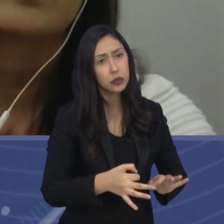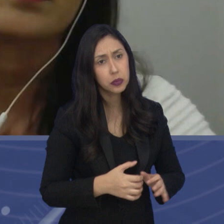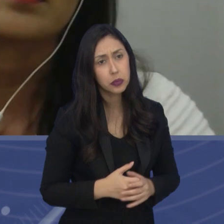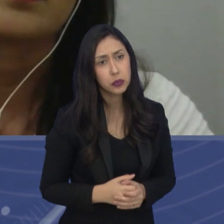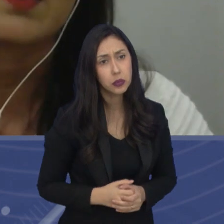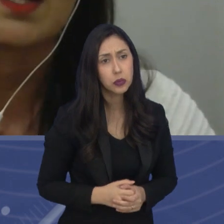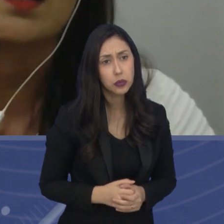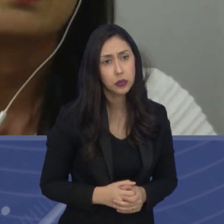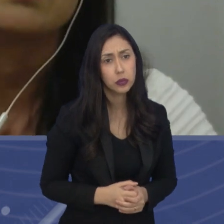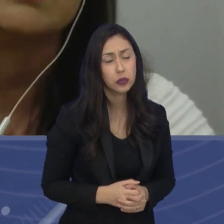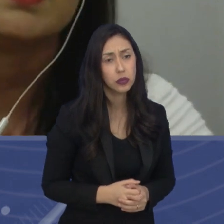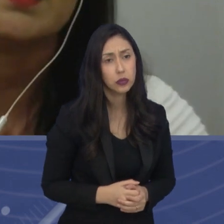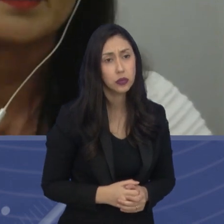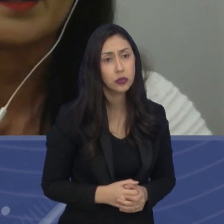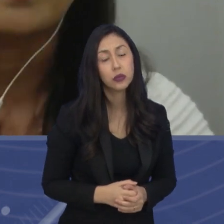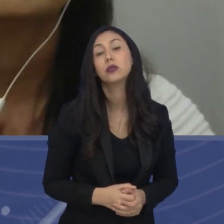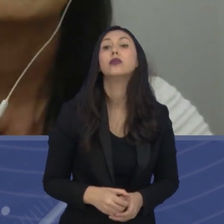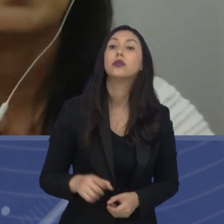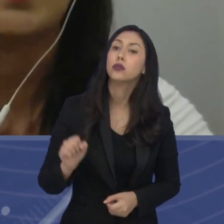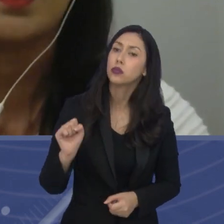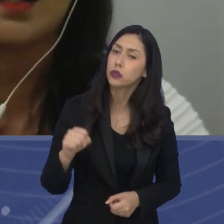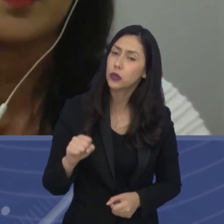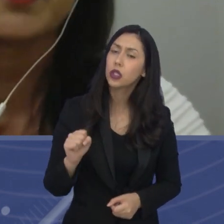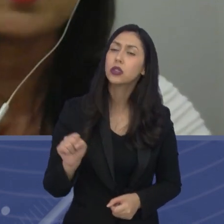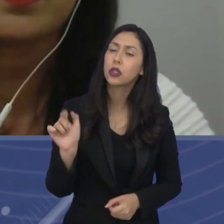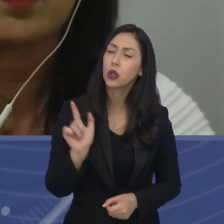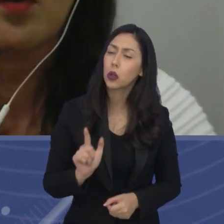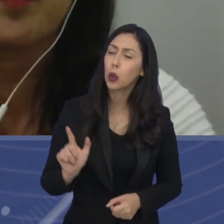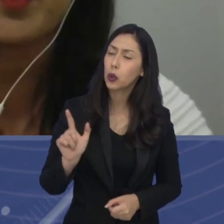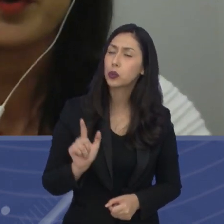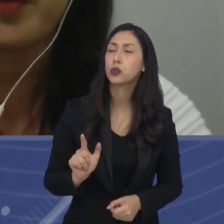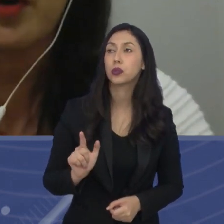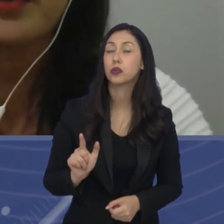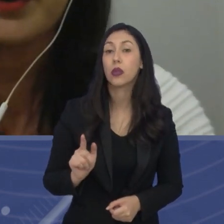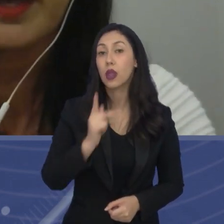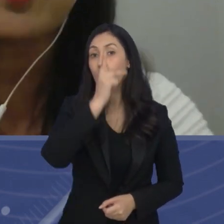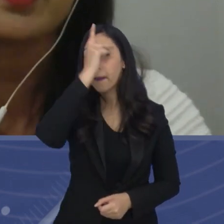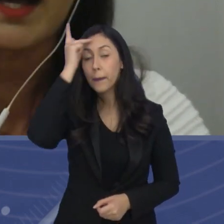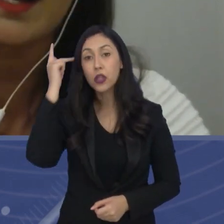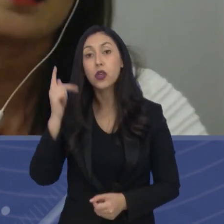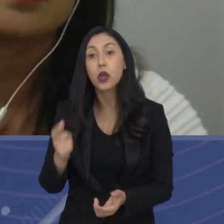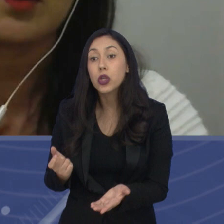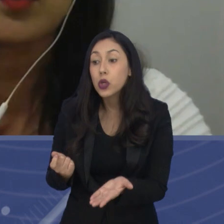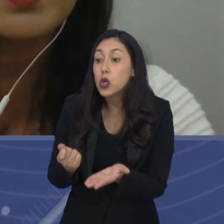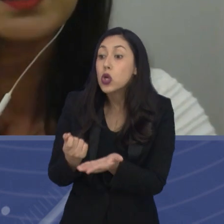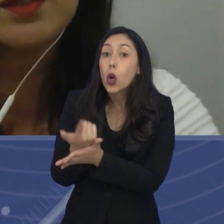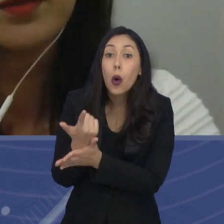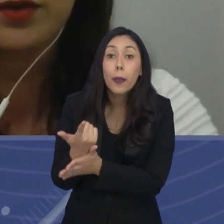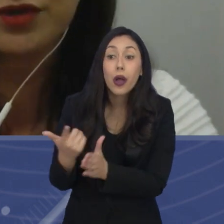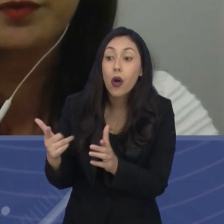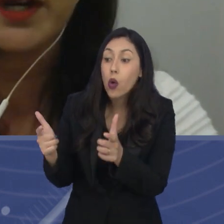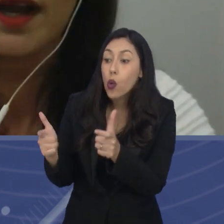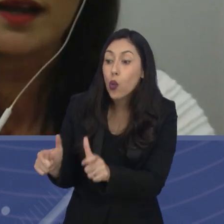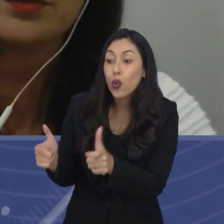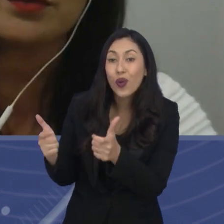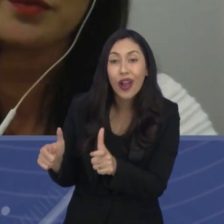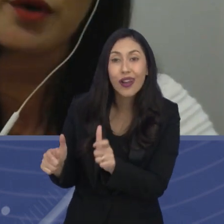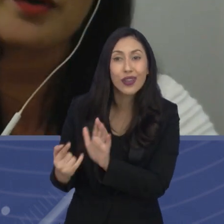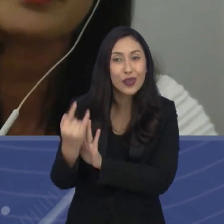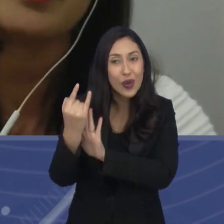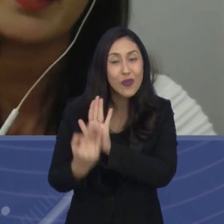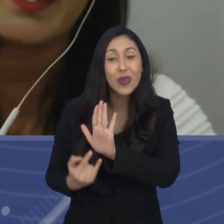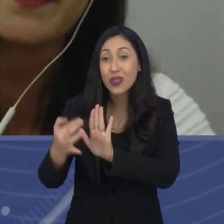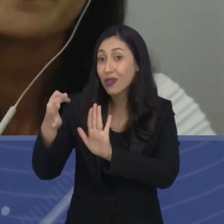caso. Sim, claro. A pessoa que compra um imóvel regular, com certeza o valor de mercado